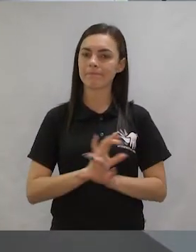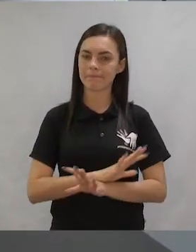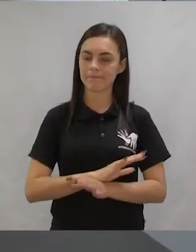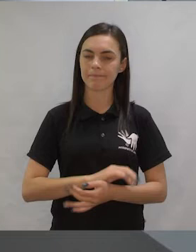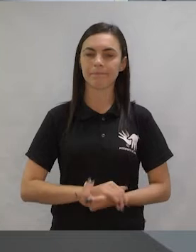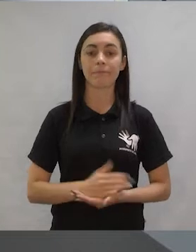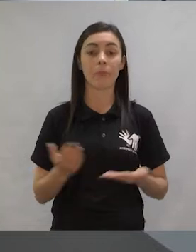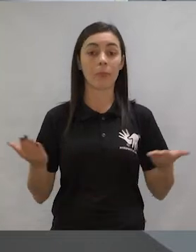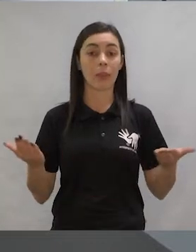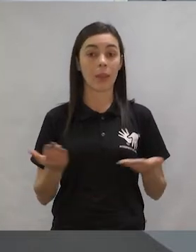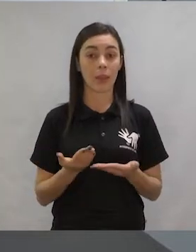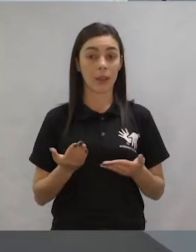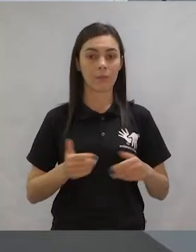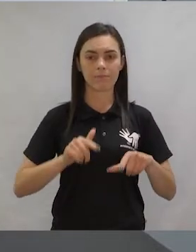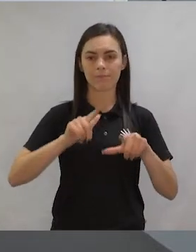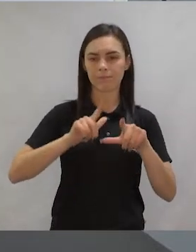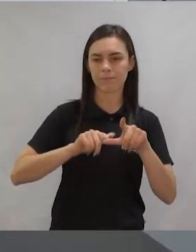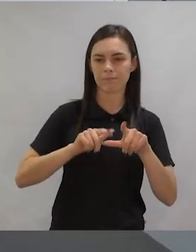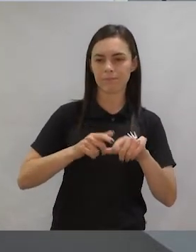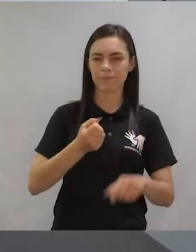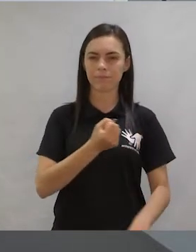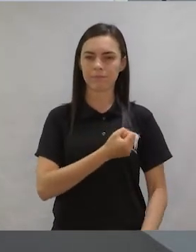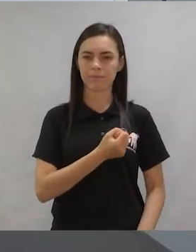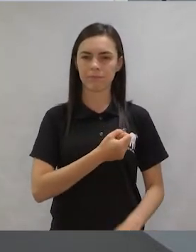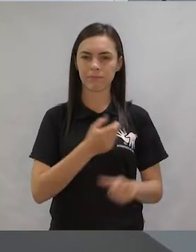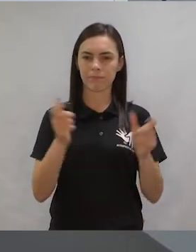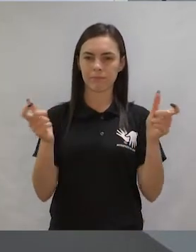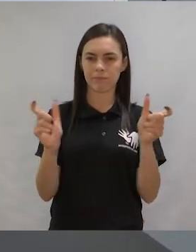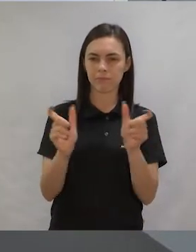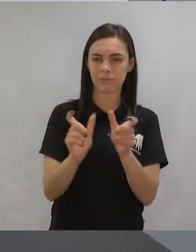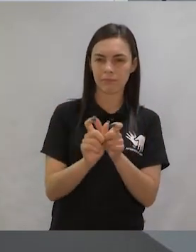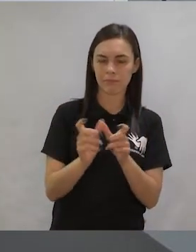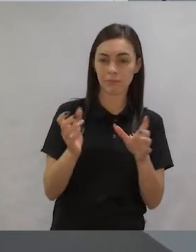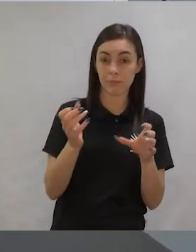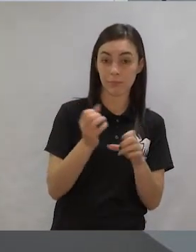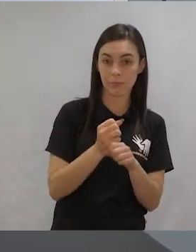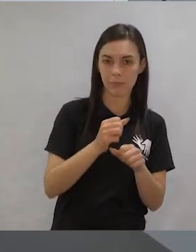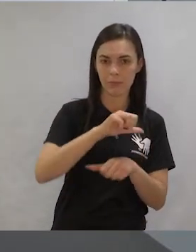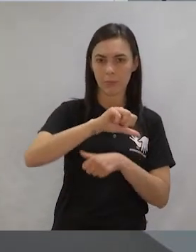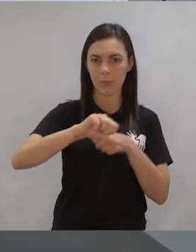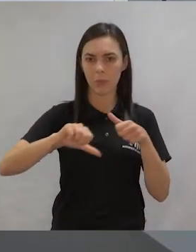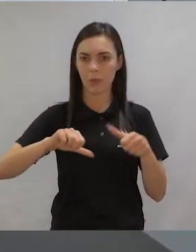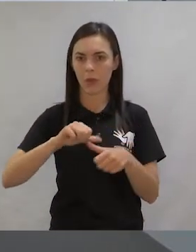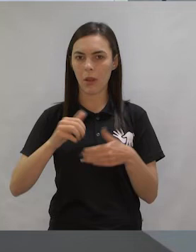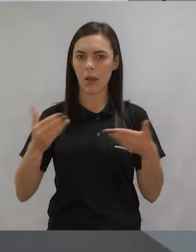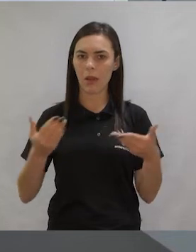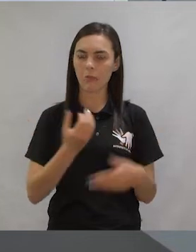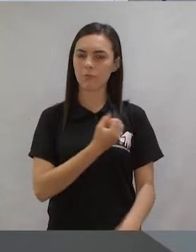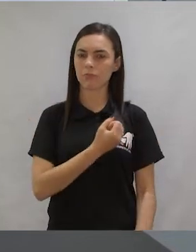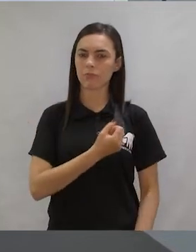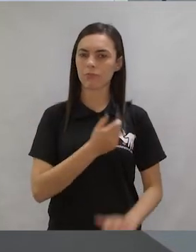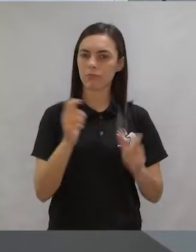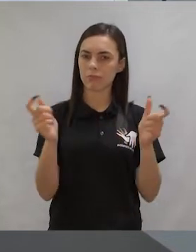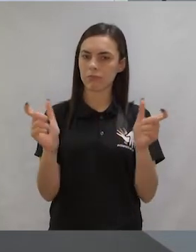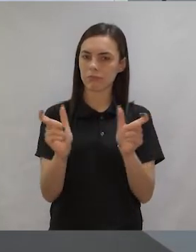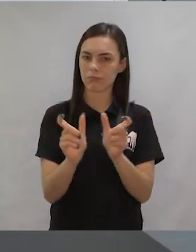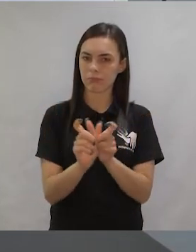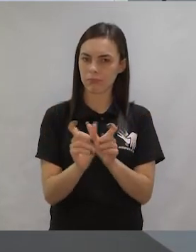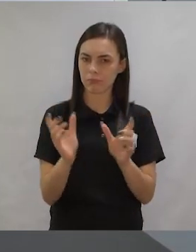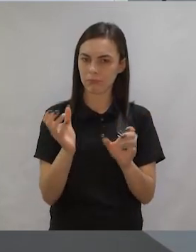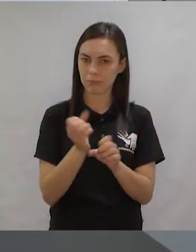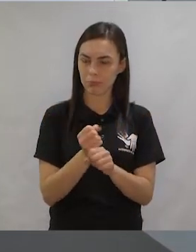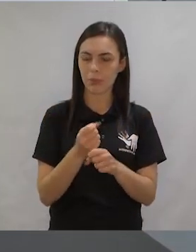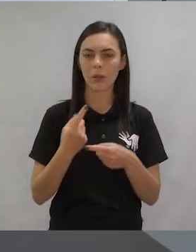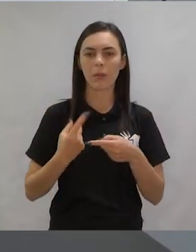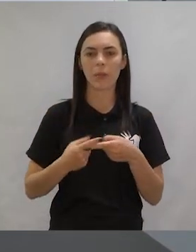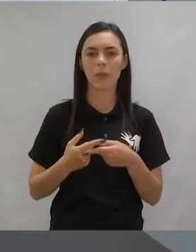Pronto. A minha expressão algébrica não é mais expressão algébrica. Ela se tornou uma expressão